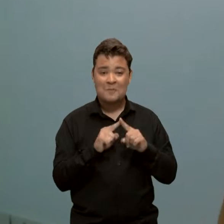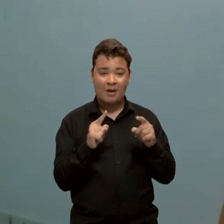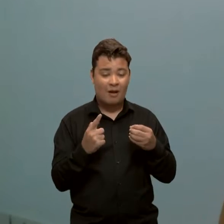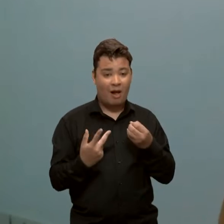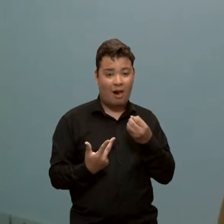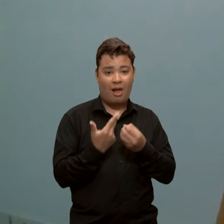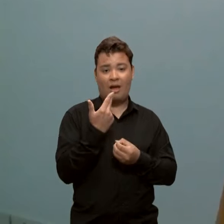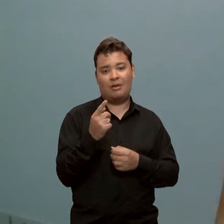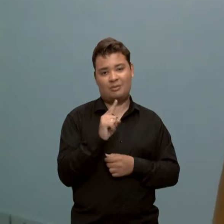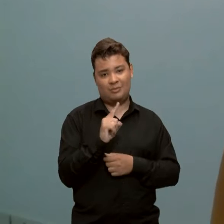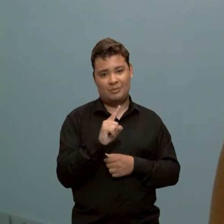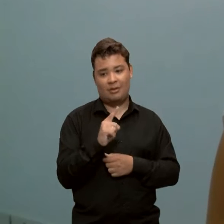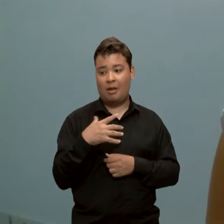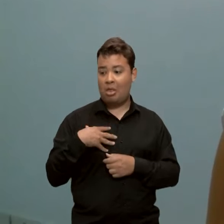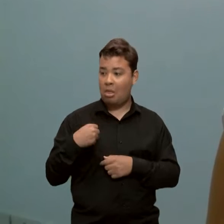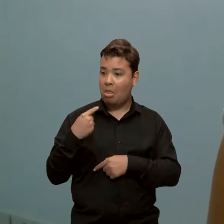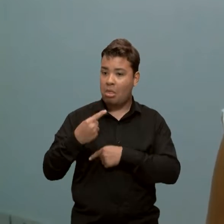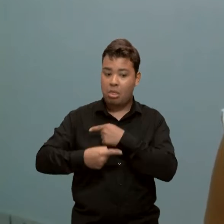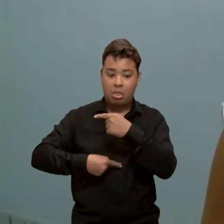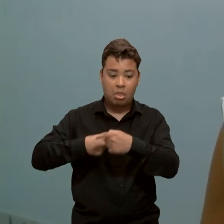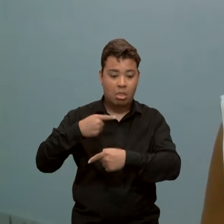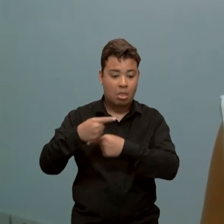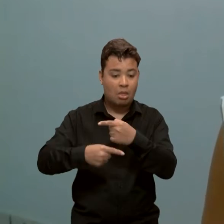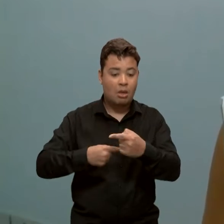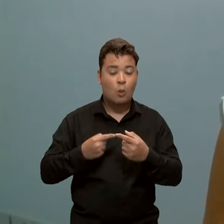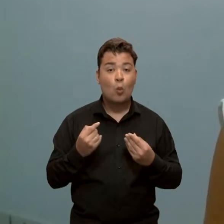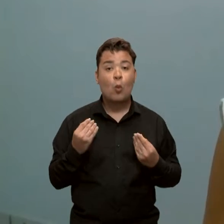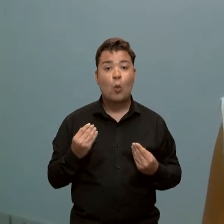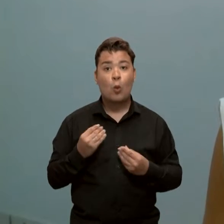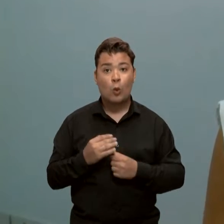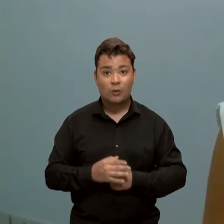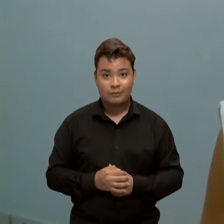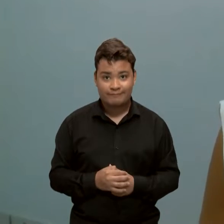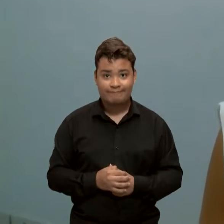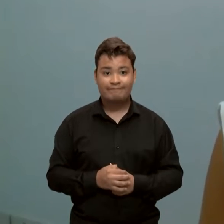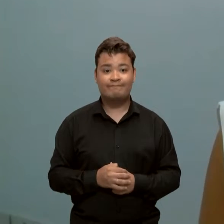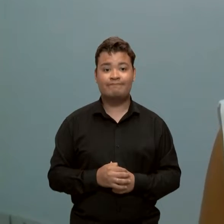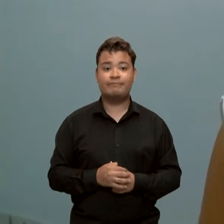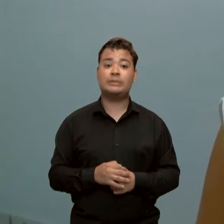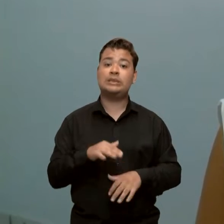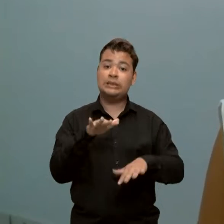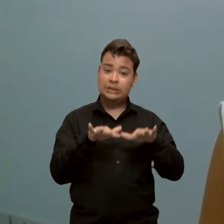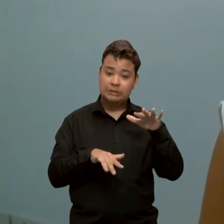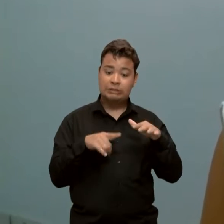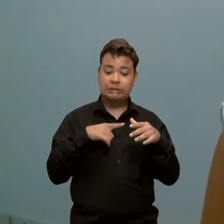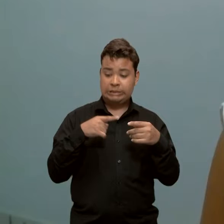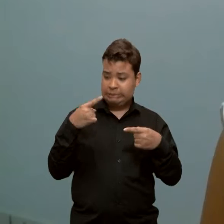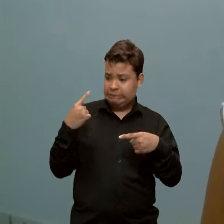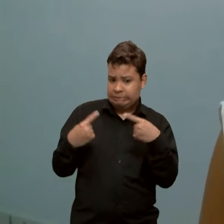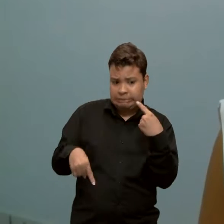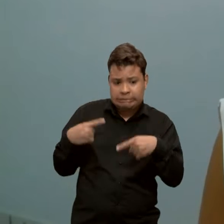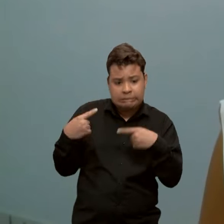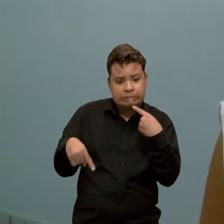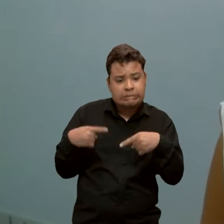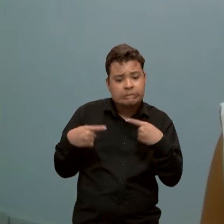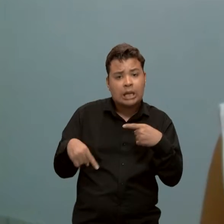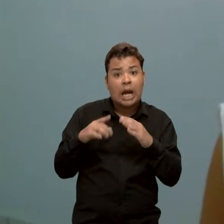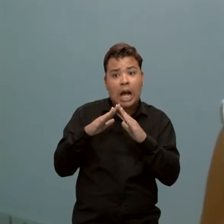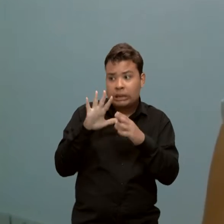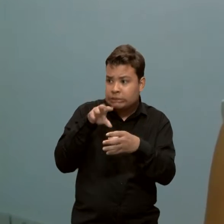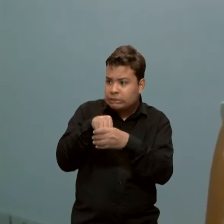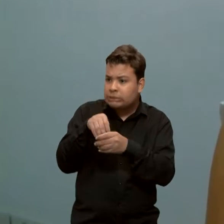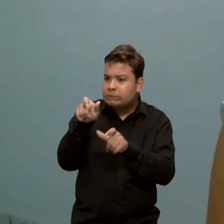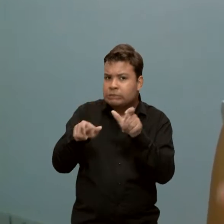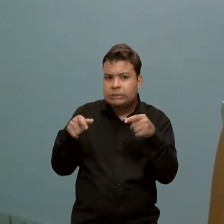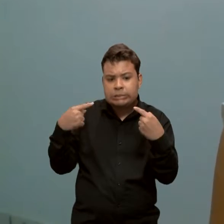vai ter filhotinhos. Como é que vai ser? E muitas vezes gera conflitos na própria casa. Então,